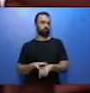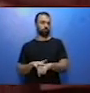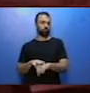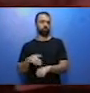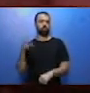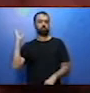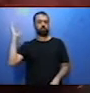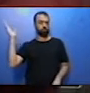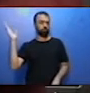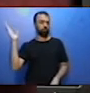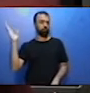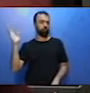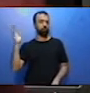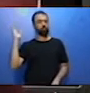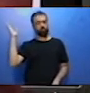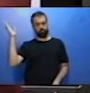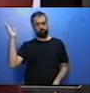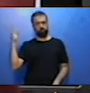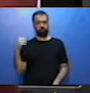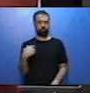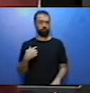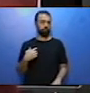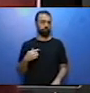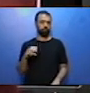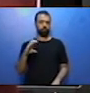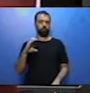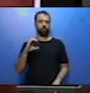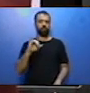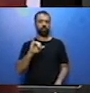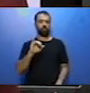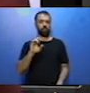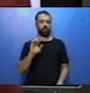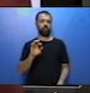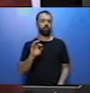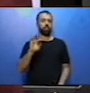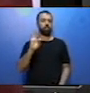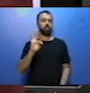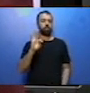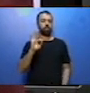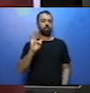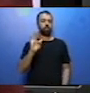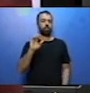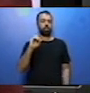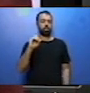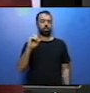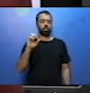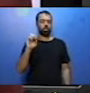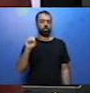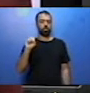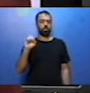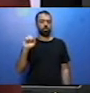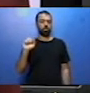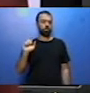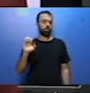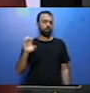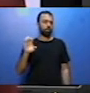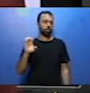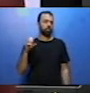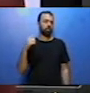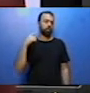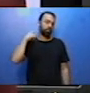aqui mas estou falando a cifose né o jogo o pescoço para frente formando aqui ó um